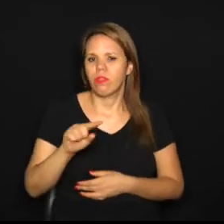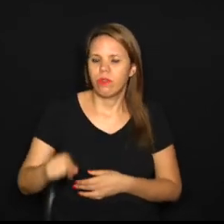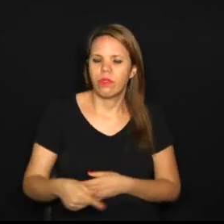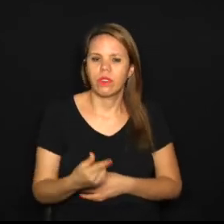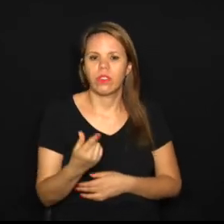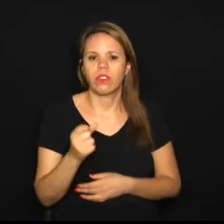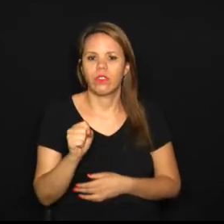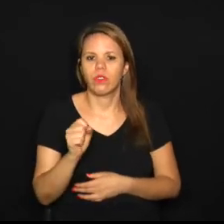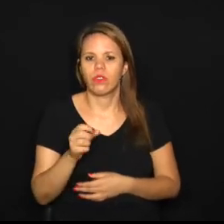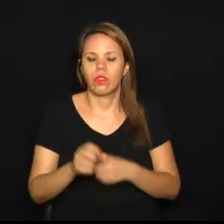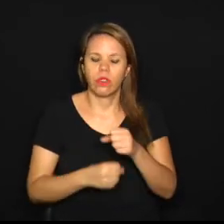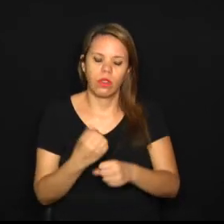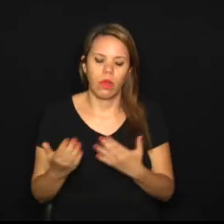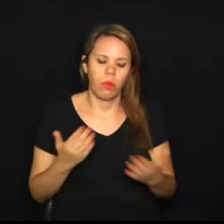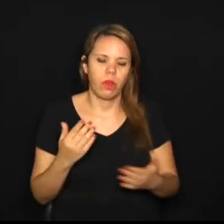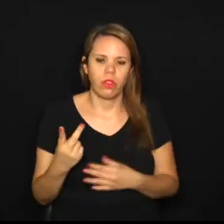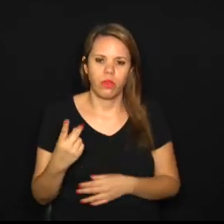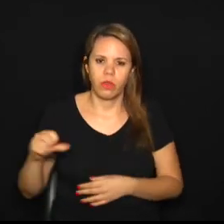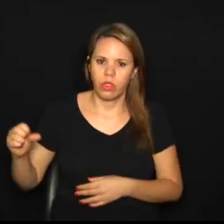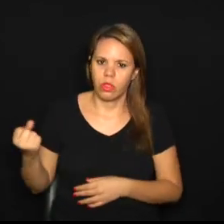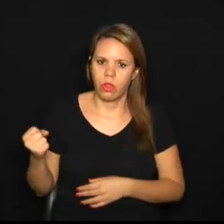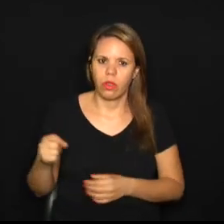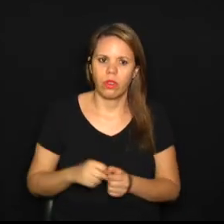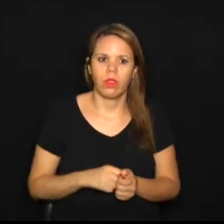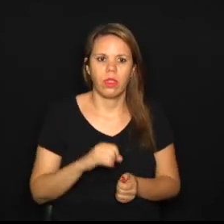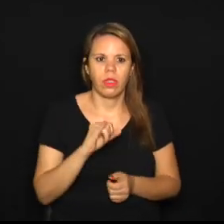2018. O ISSQN arrecadou